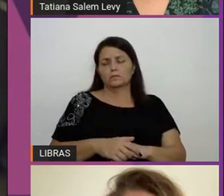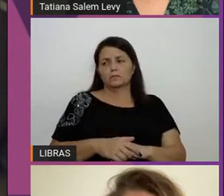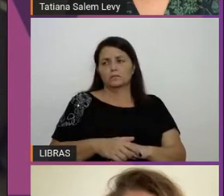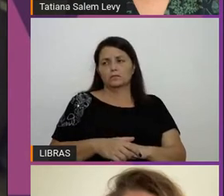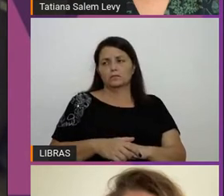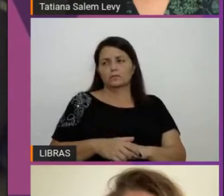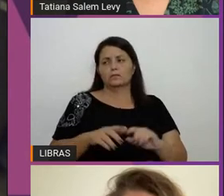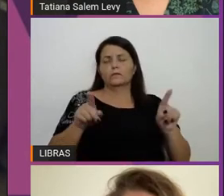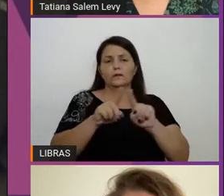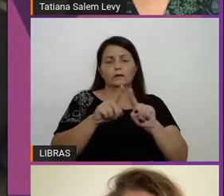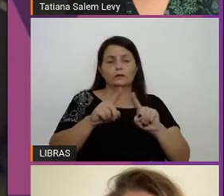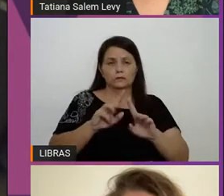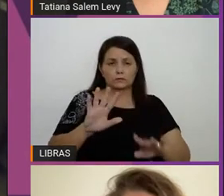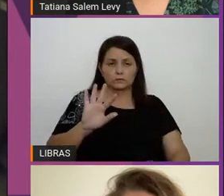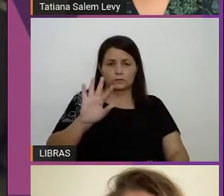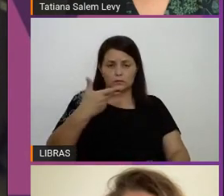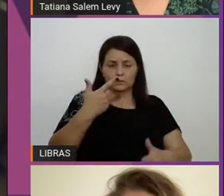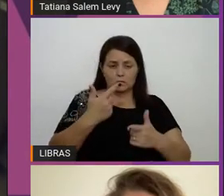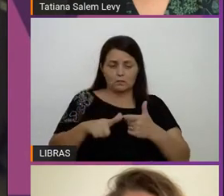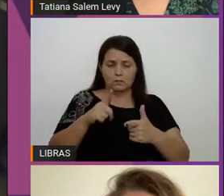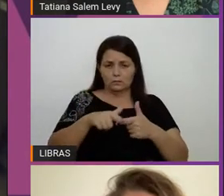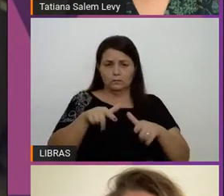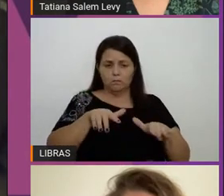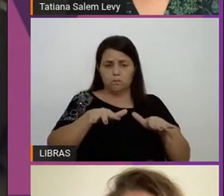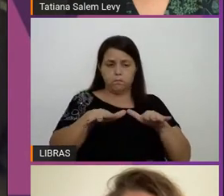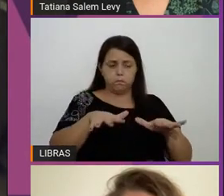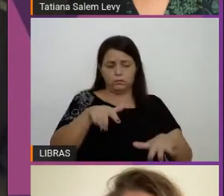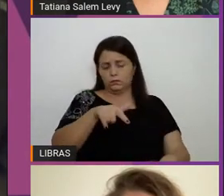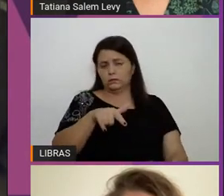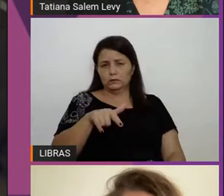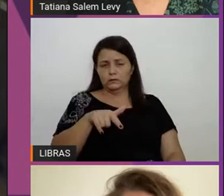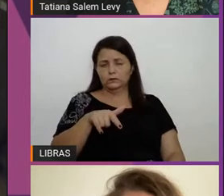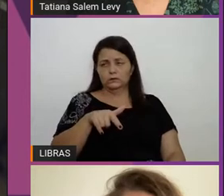a taxa Justamente a